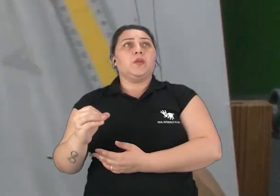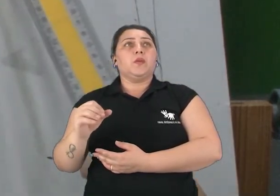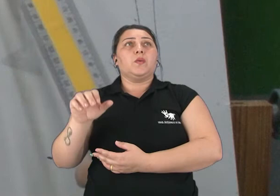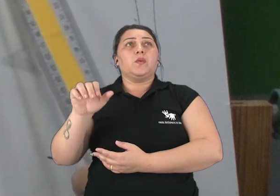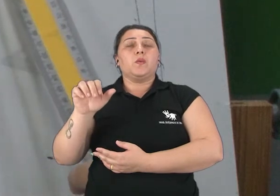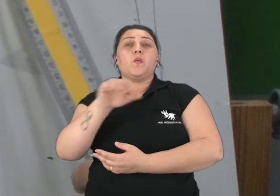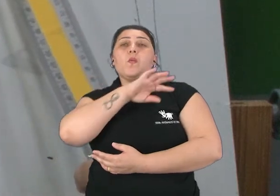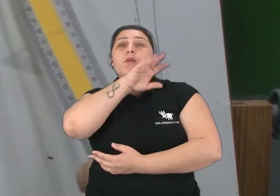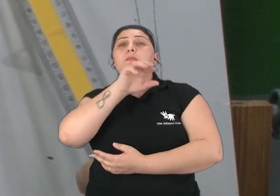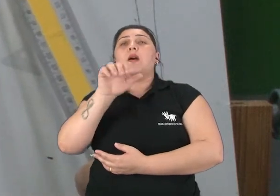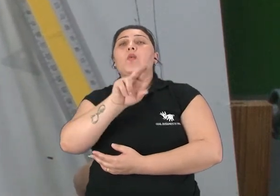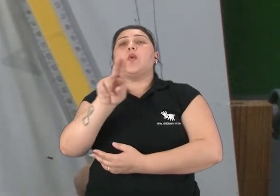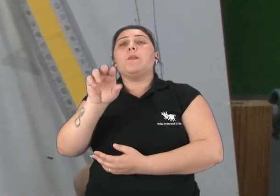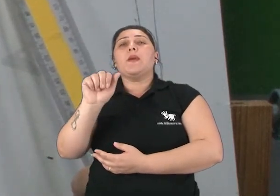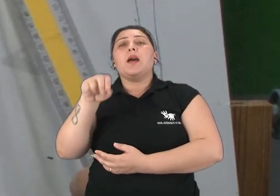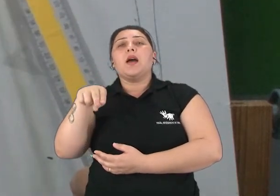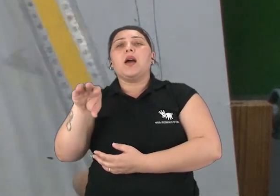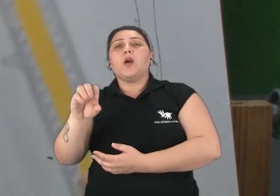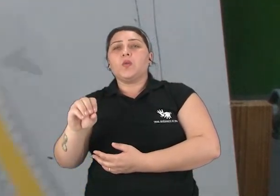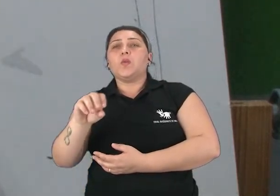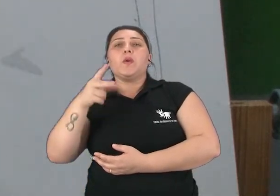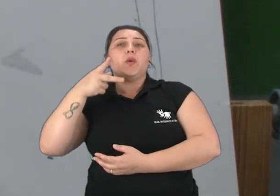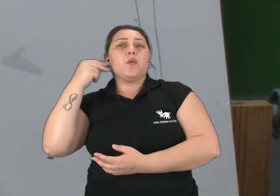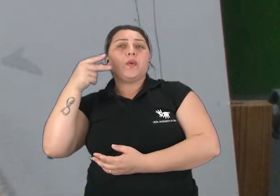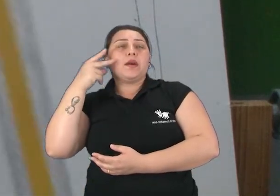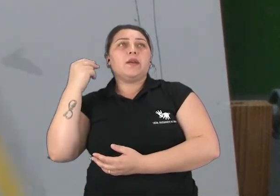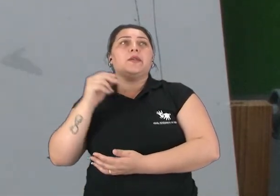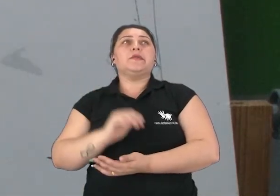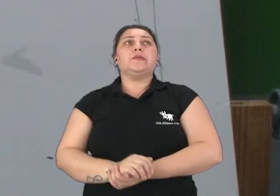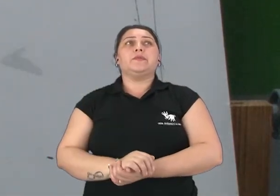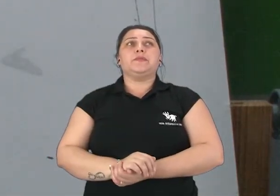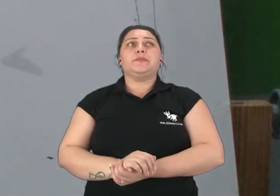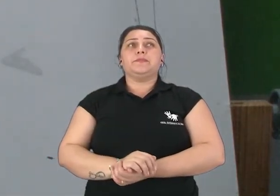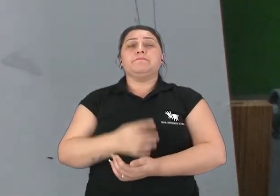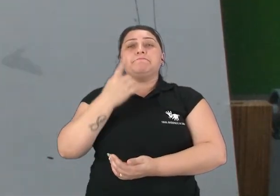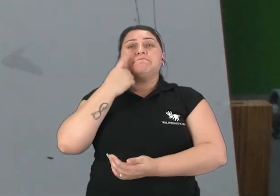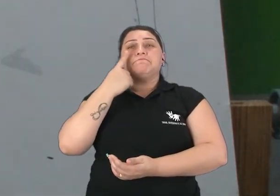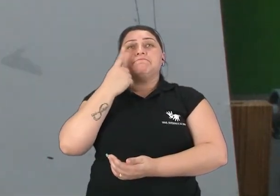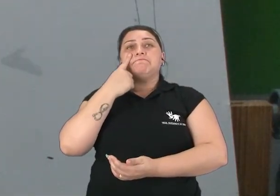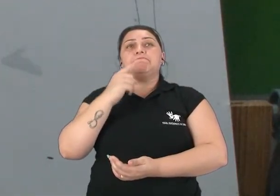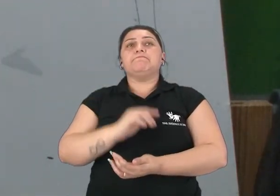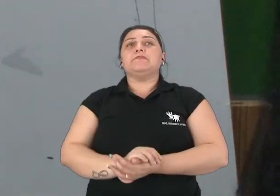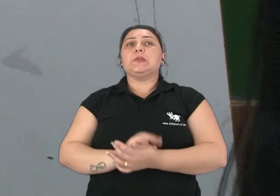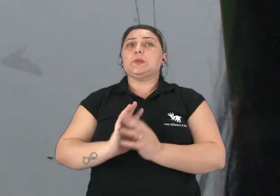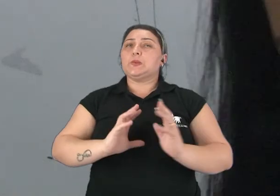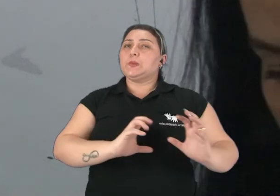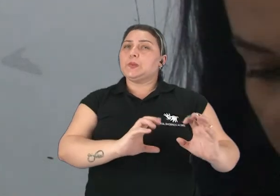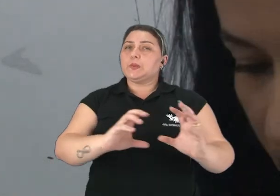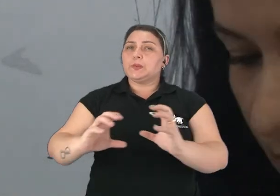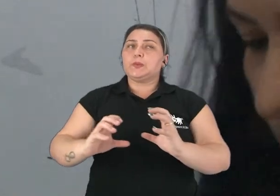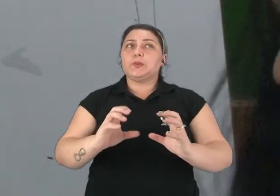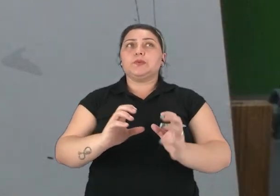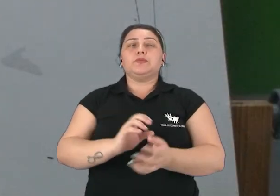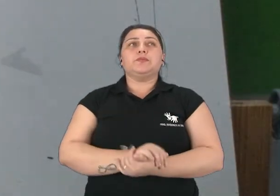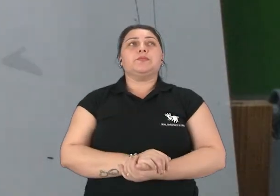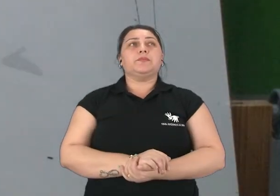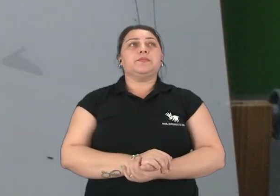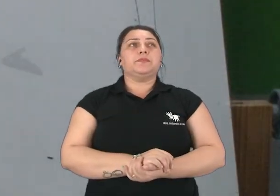azul e um gato tá vamos então identificar o conflito